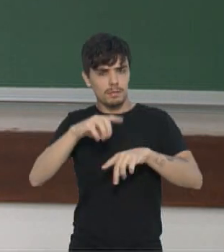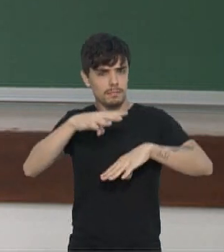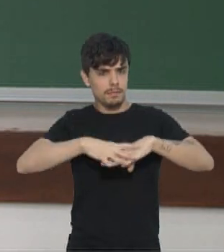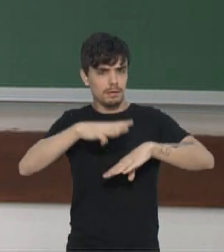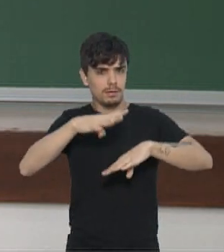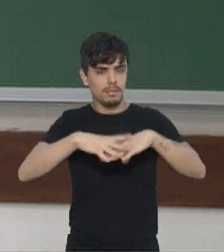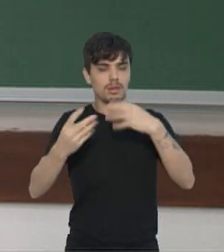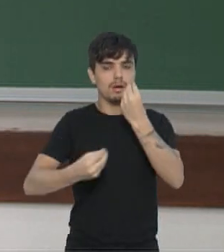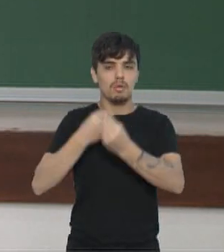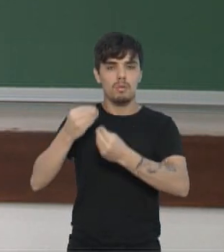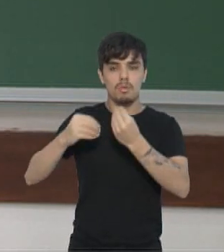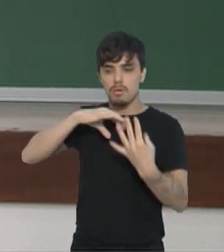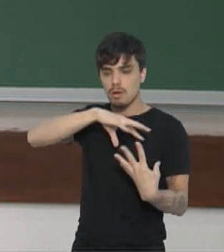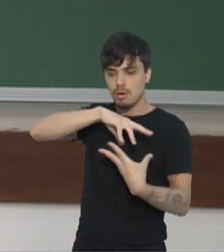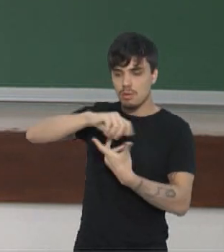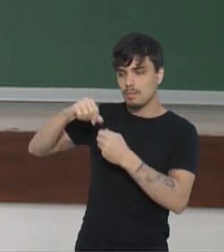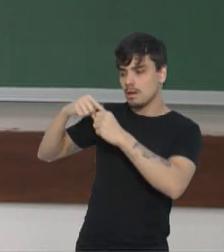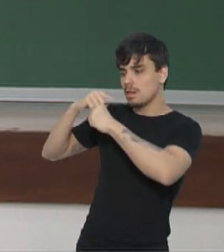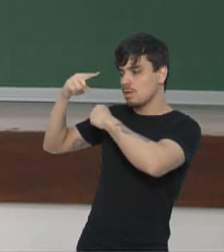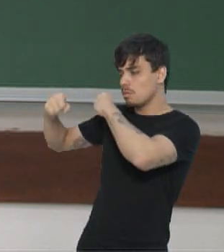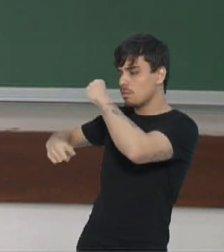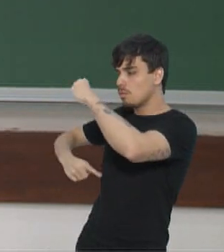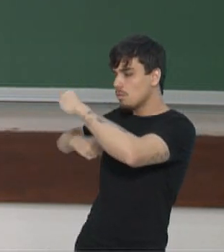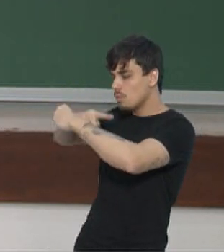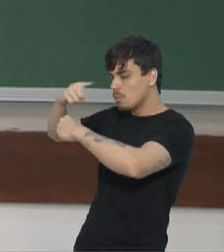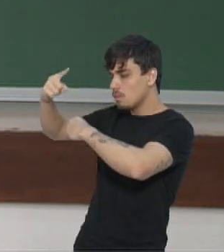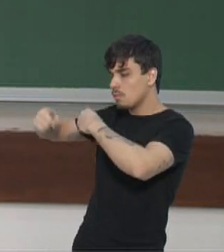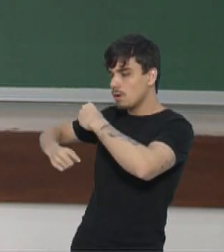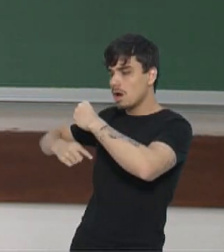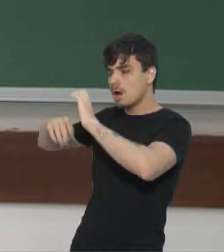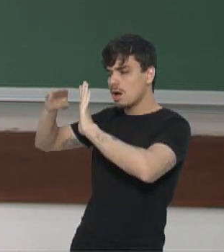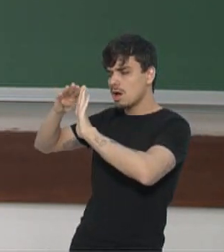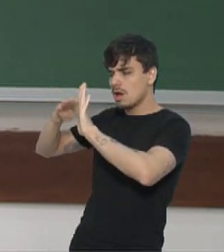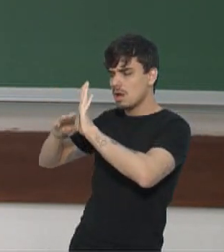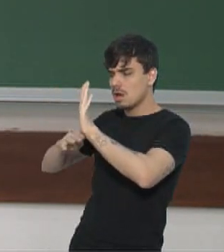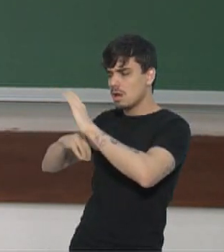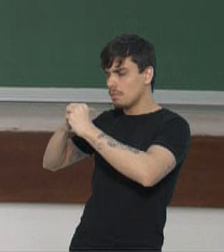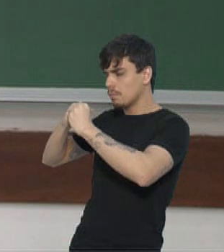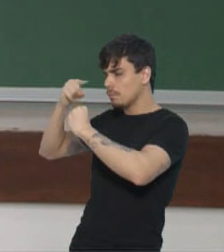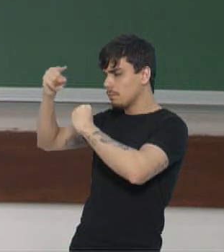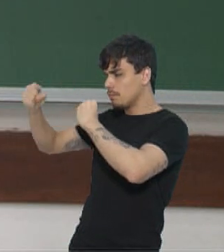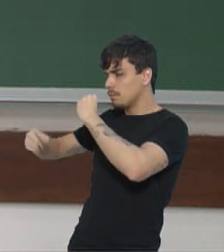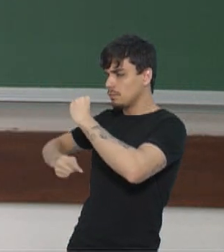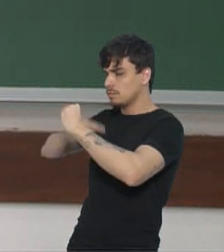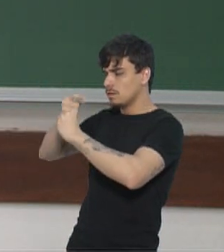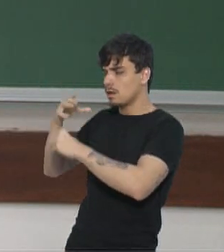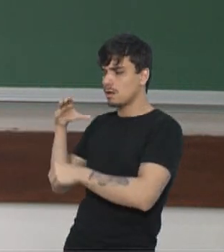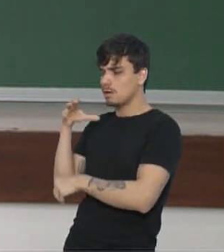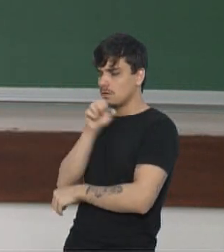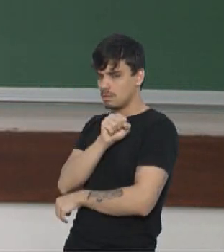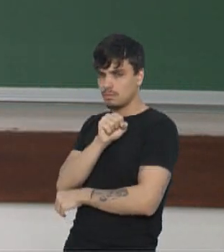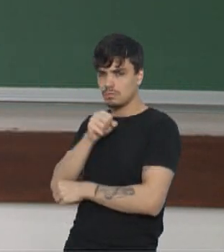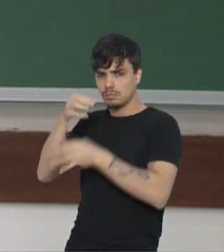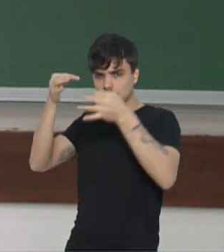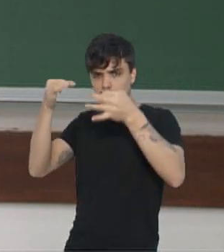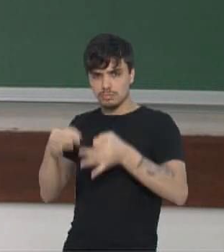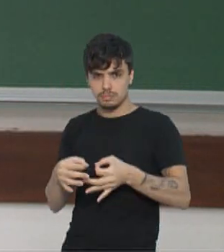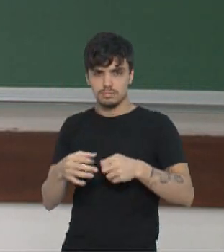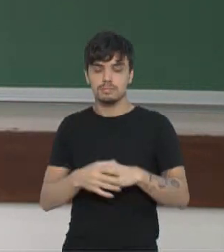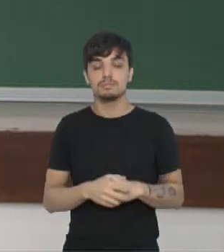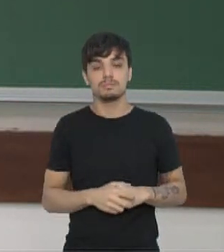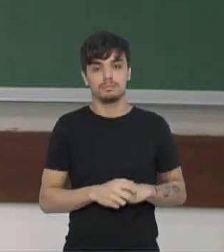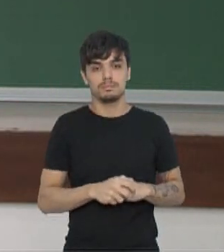planetas estão circulando dentro de uma certa ordem, naquela velocidade adequada